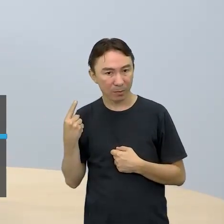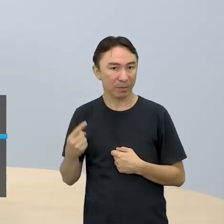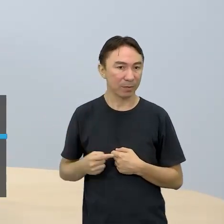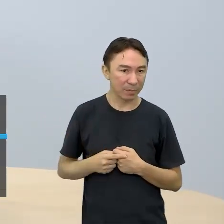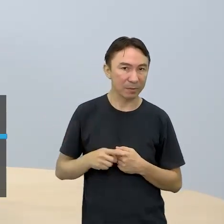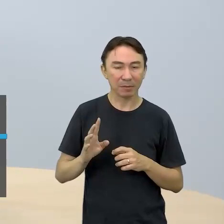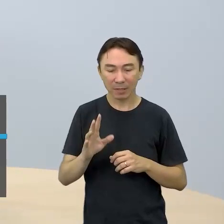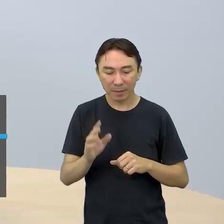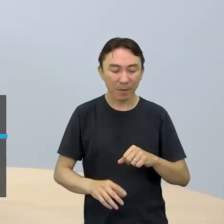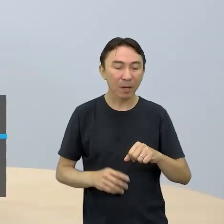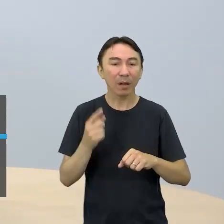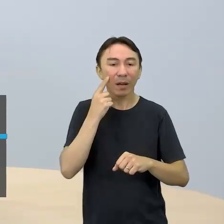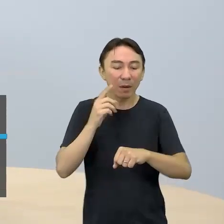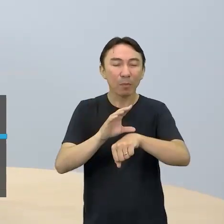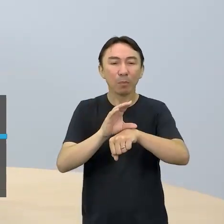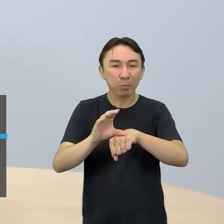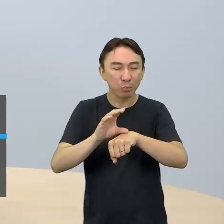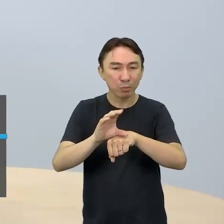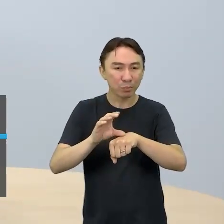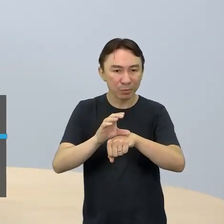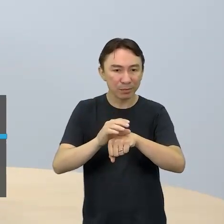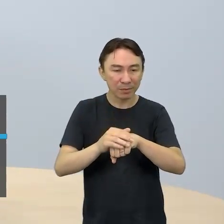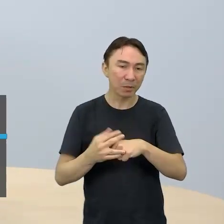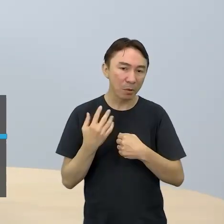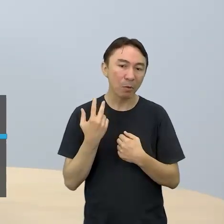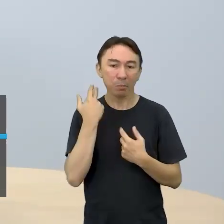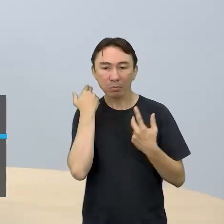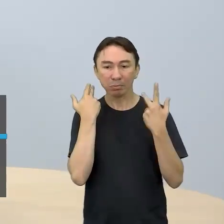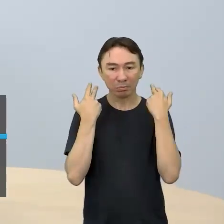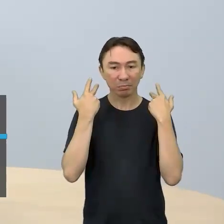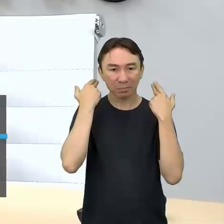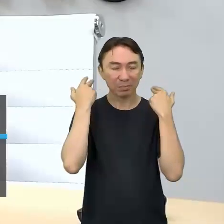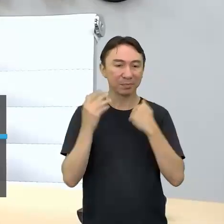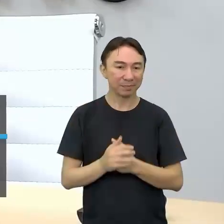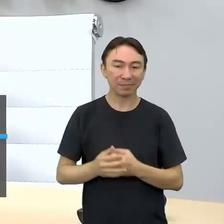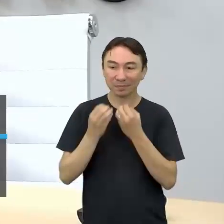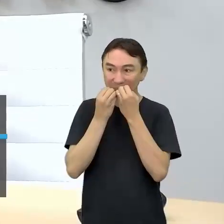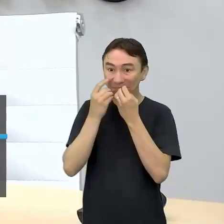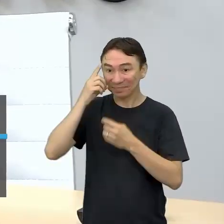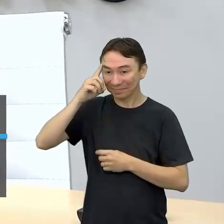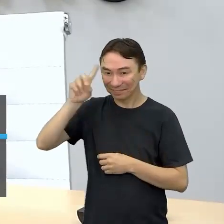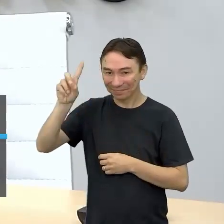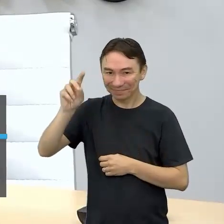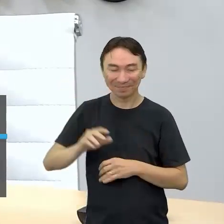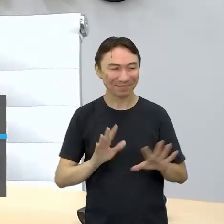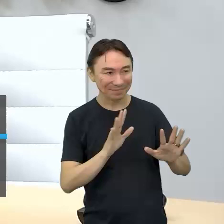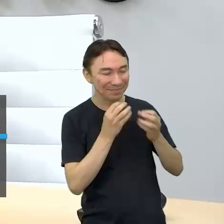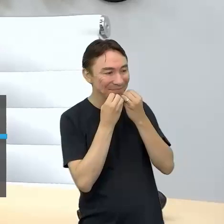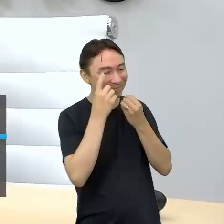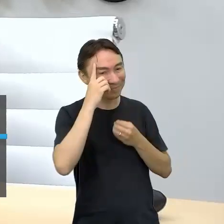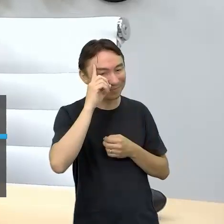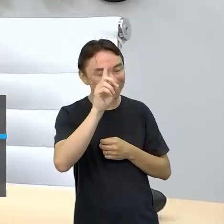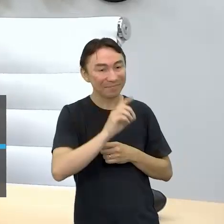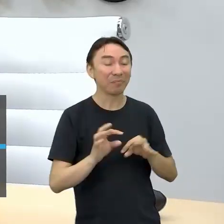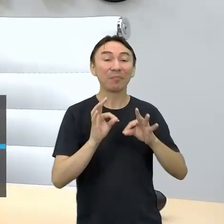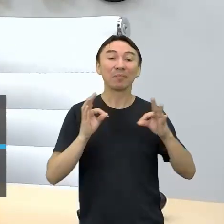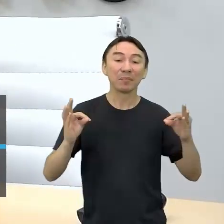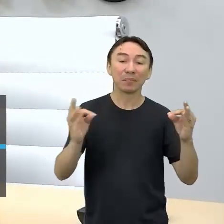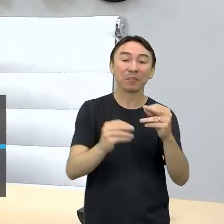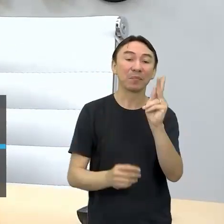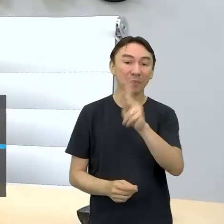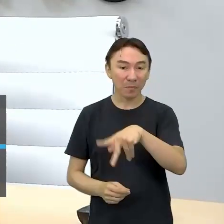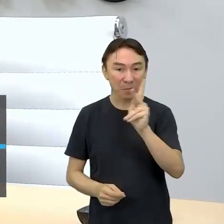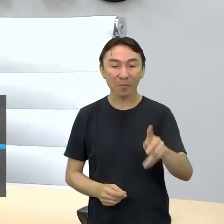cor castanha e corte médio. Bom dia, Gi. Bom dia, Letícia. Bom dia, professores. Sejam todos